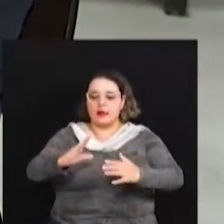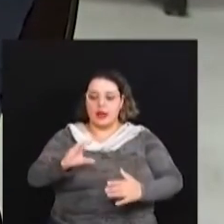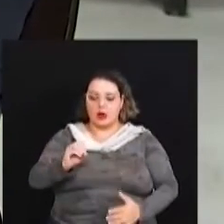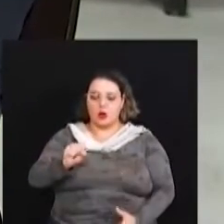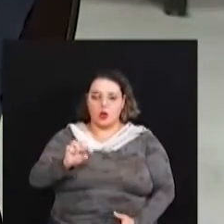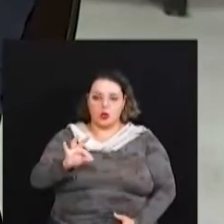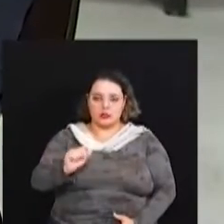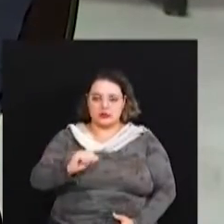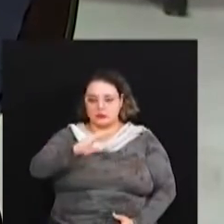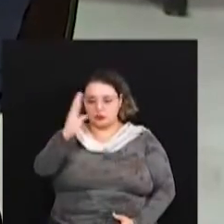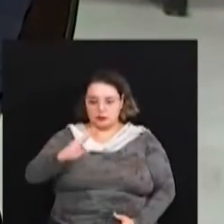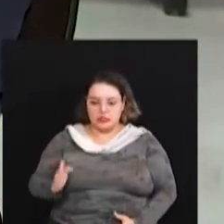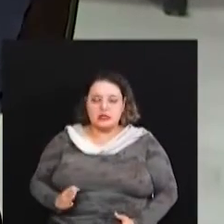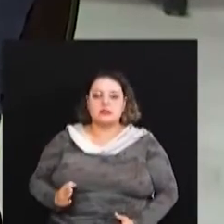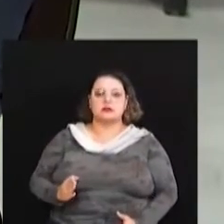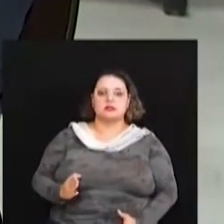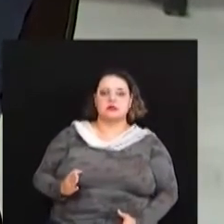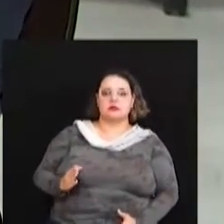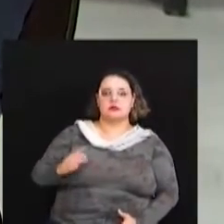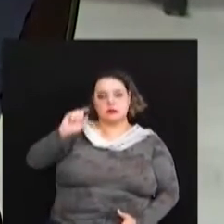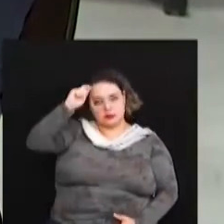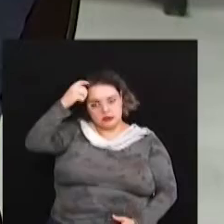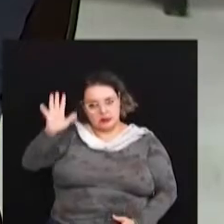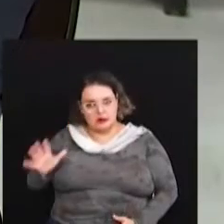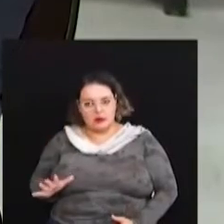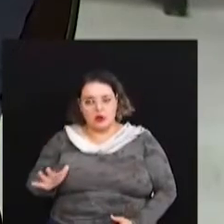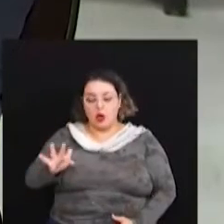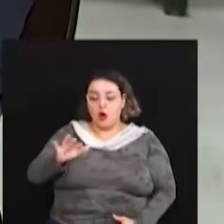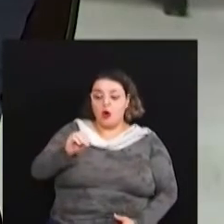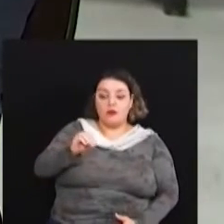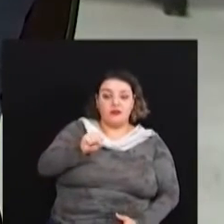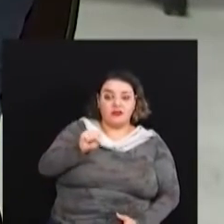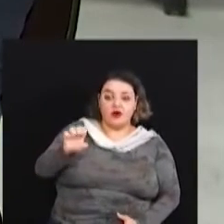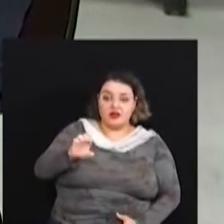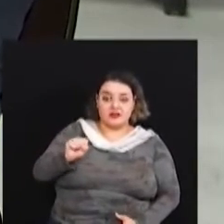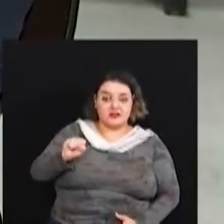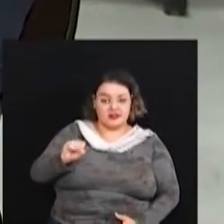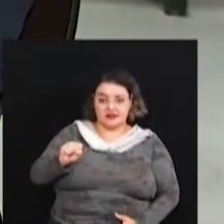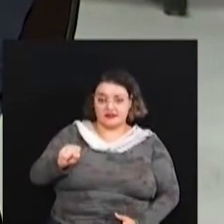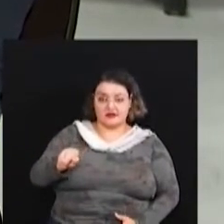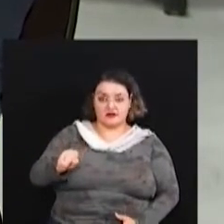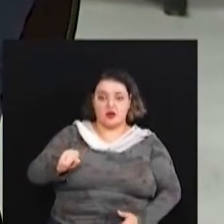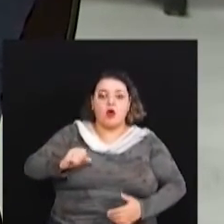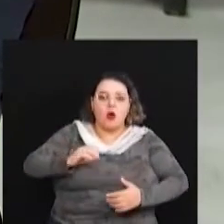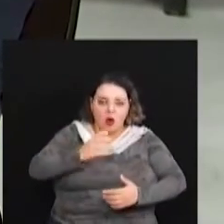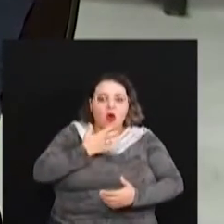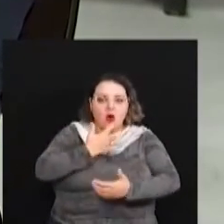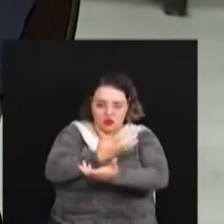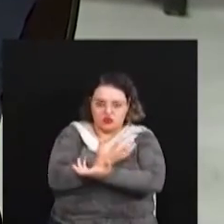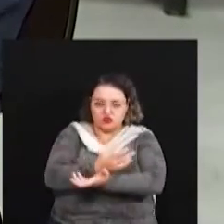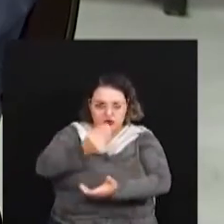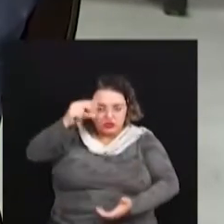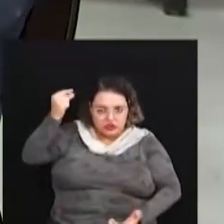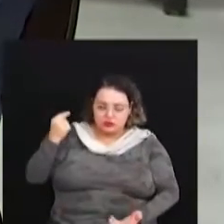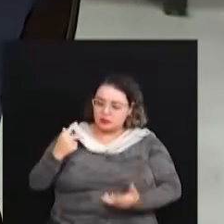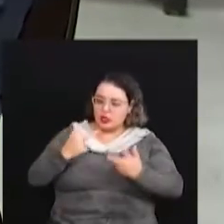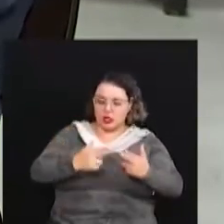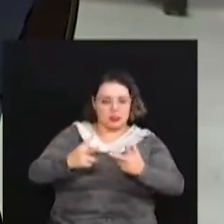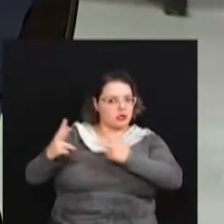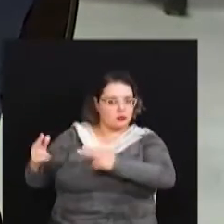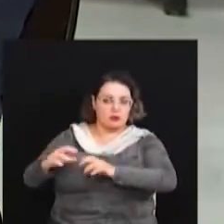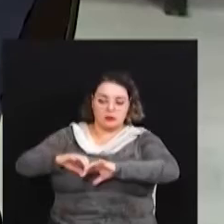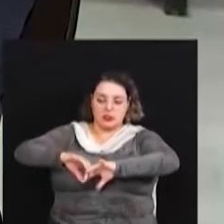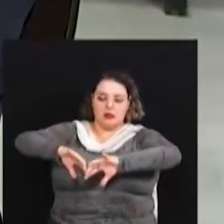da África. Fósseis, os mesmos fósseis e coisas desse tipo. Então isso mostra que nós já fomos um único continente e hoje